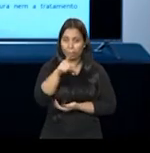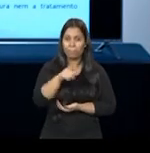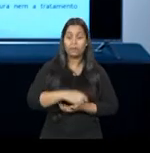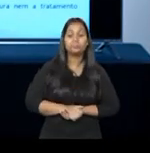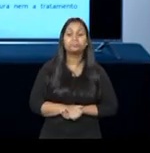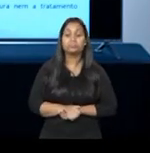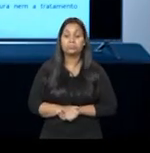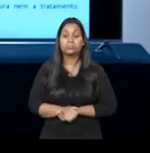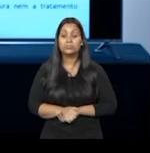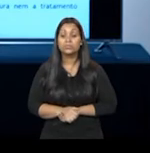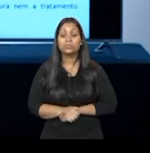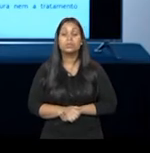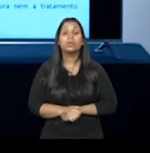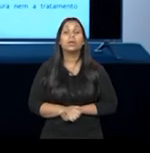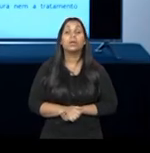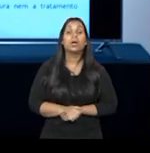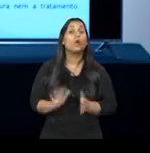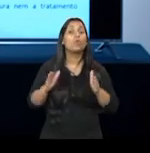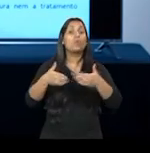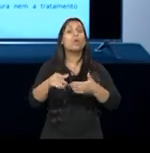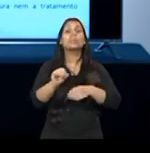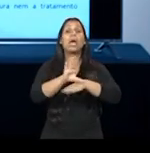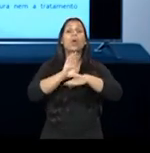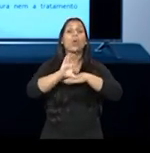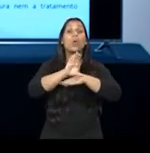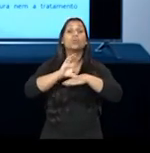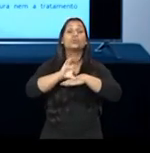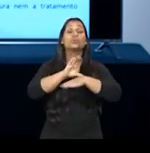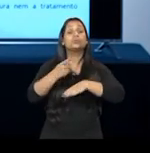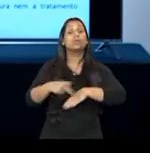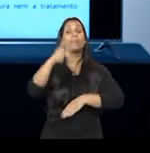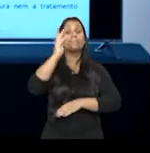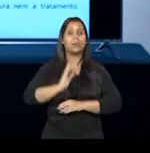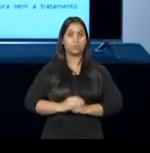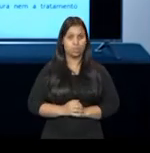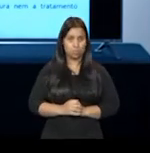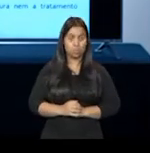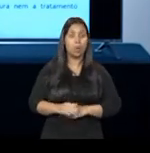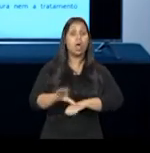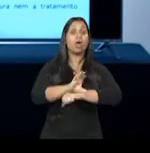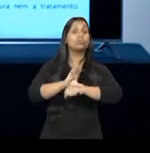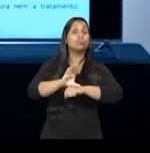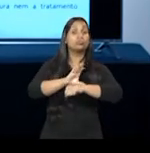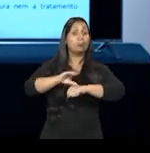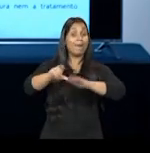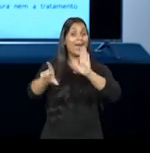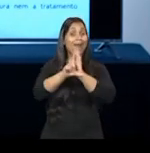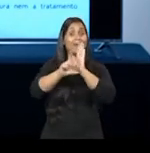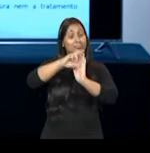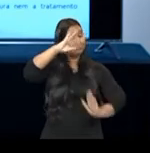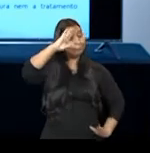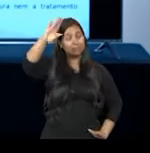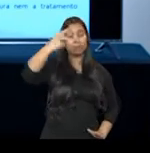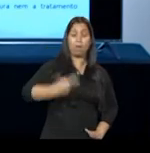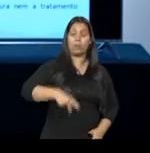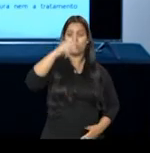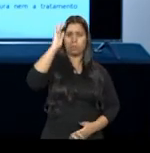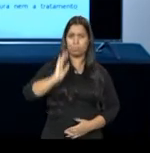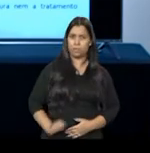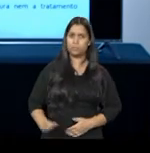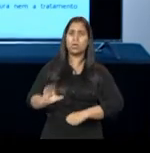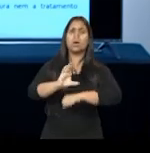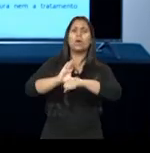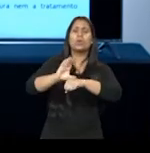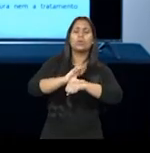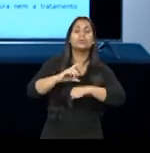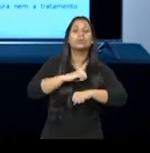do material, também tem uma análise referente à Constituição brasileira. A Constituição, pessoal, é a lei máxima de um país. É na